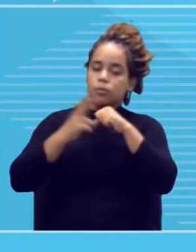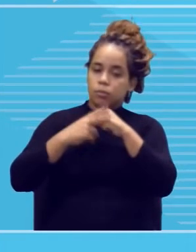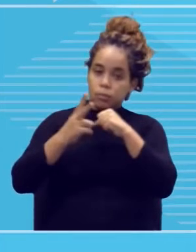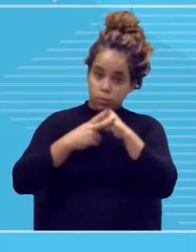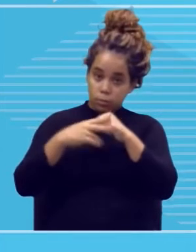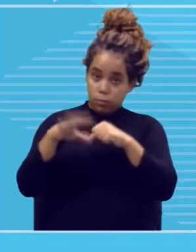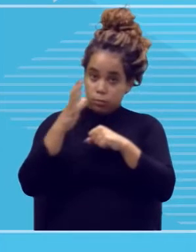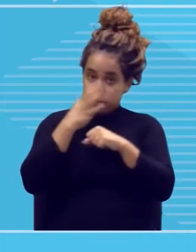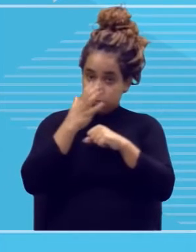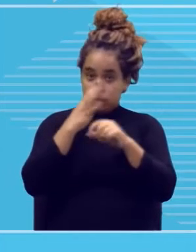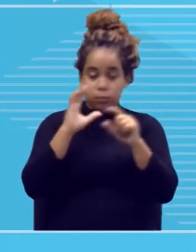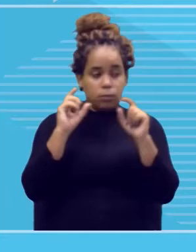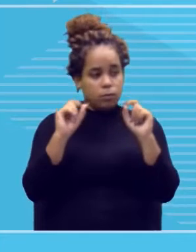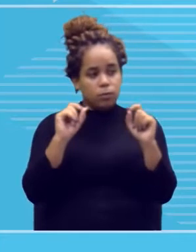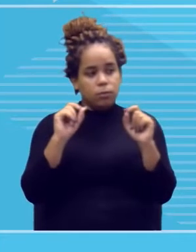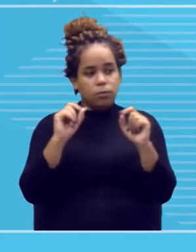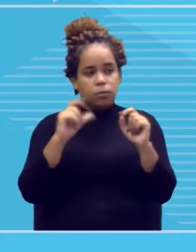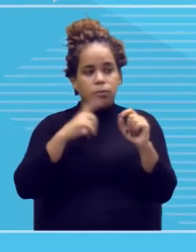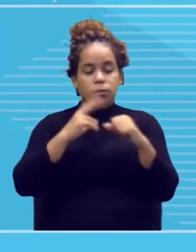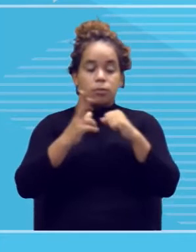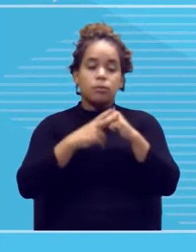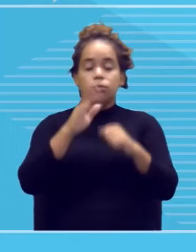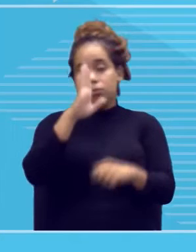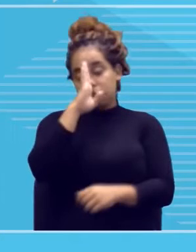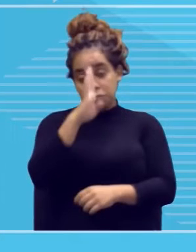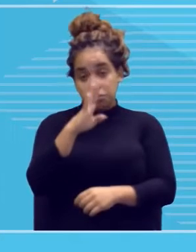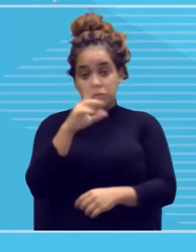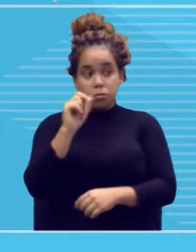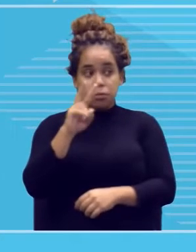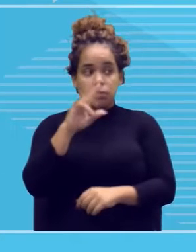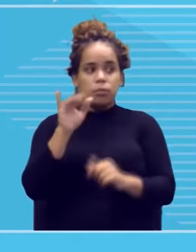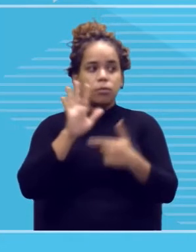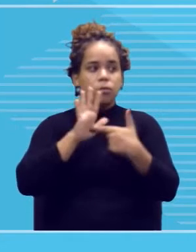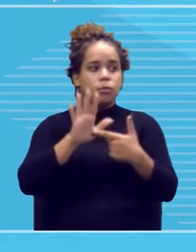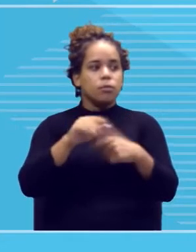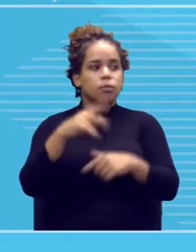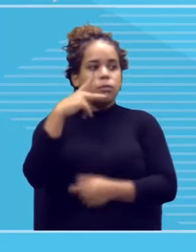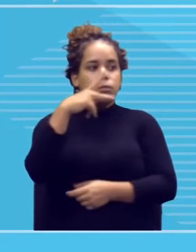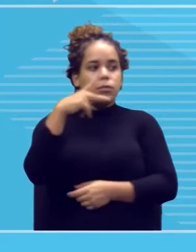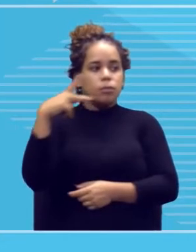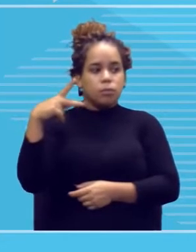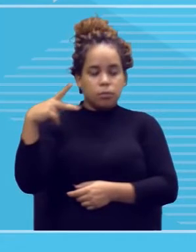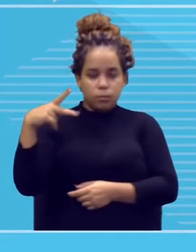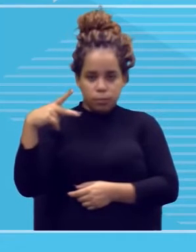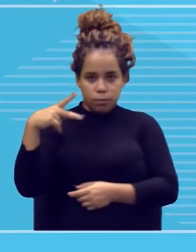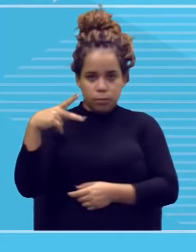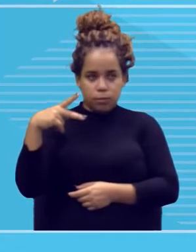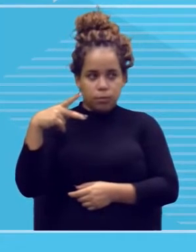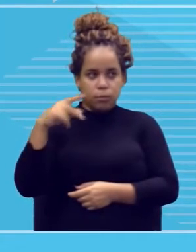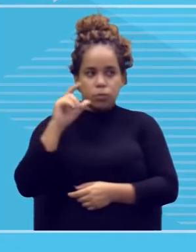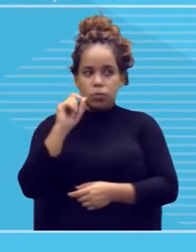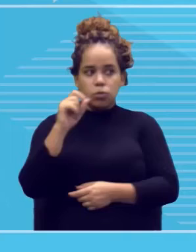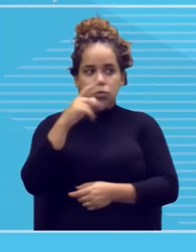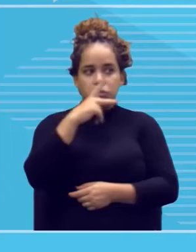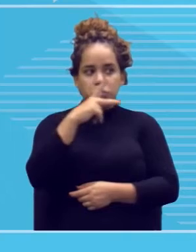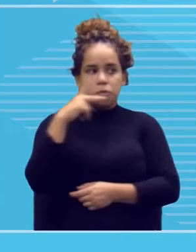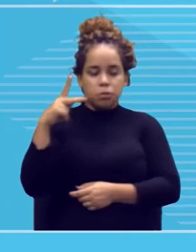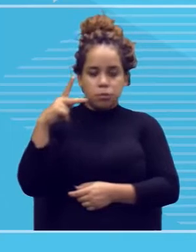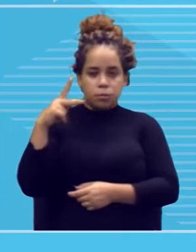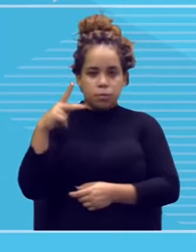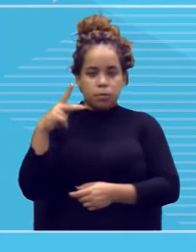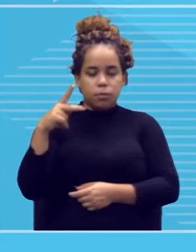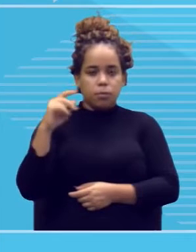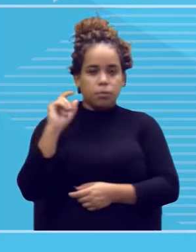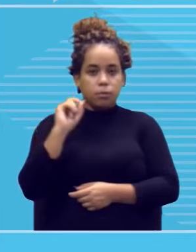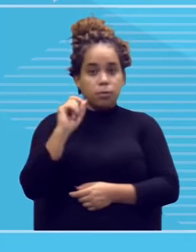observa aí ó eu verbo principal ele vai aparecer no PPP e professor que que é isso ppp